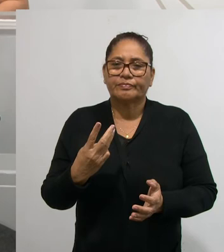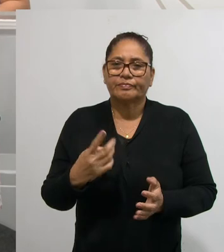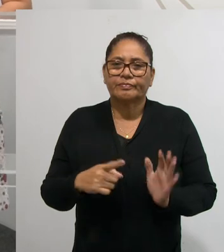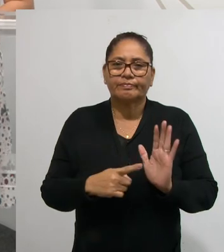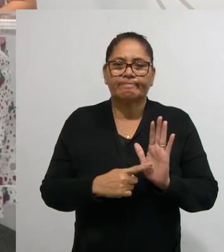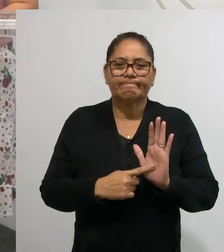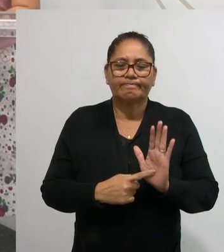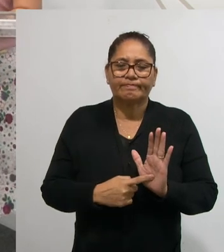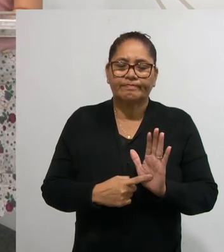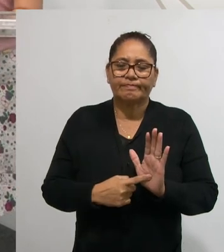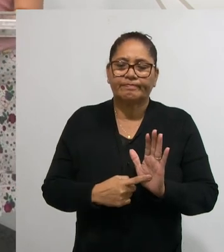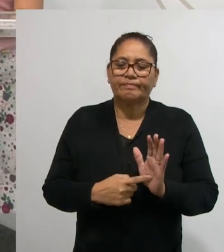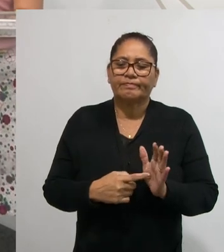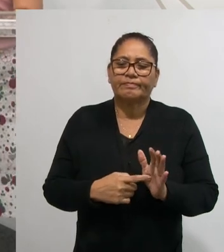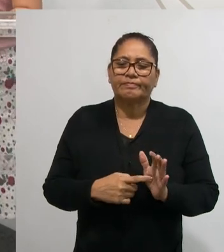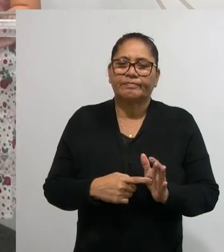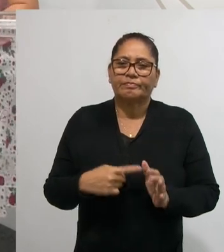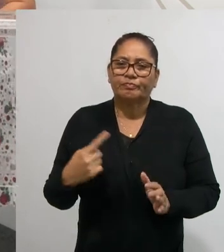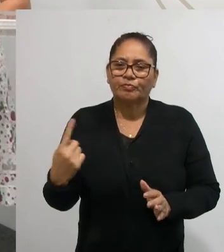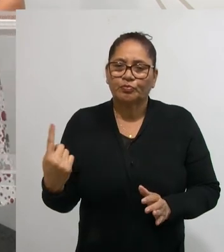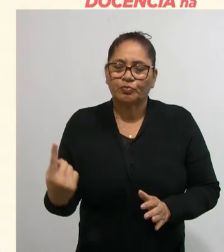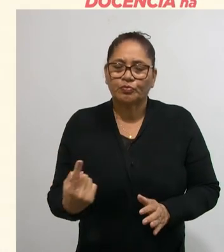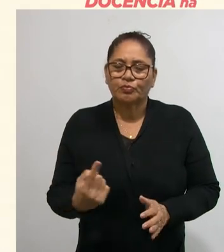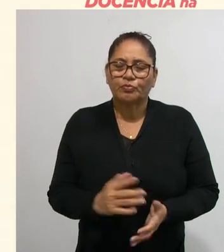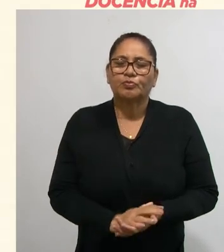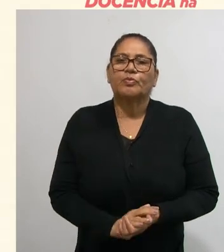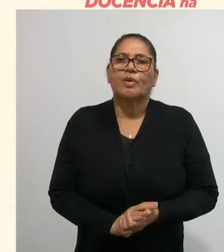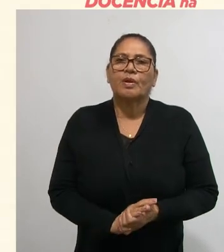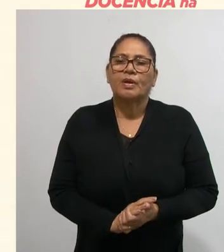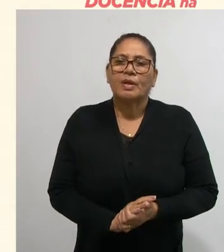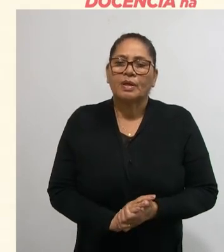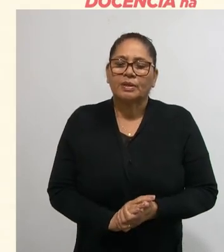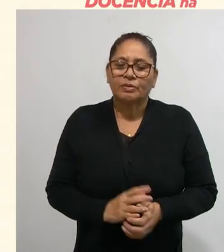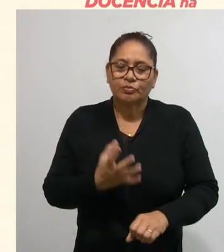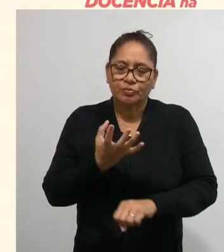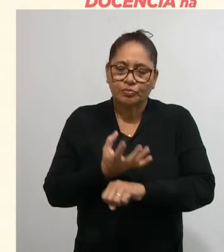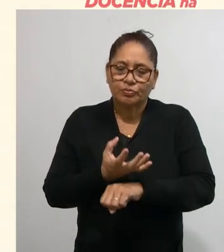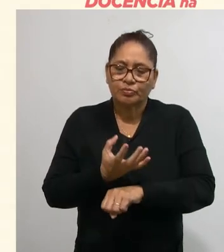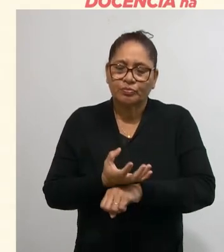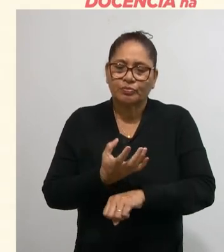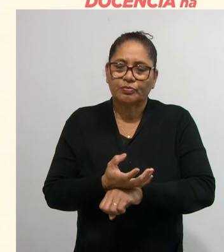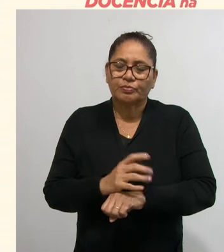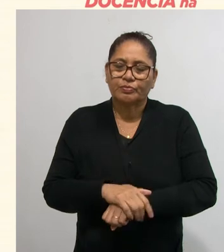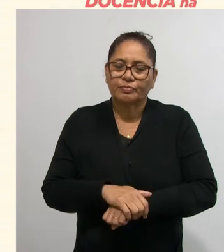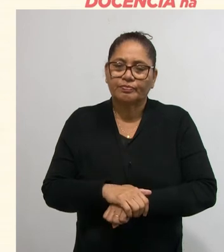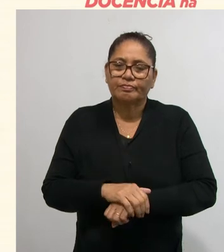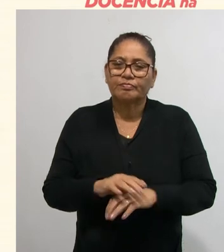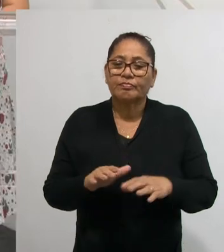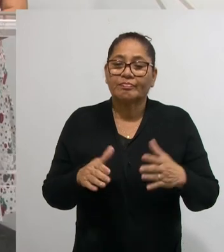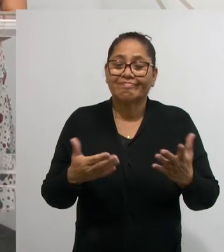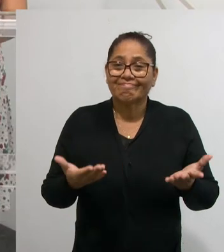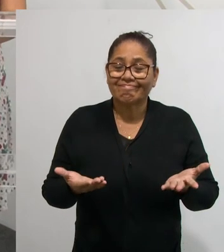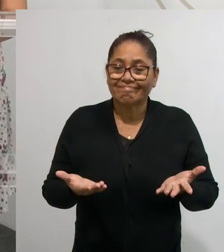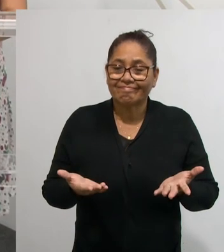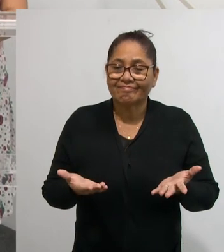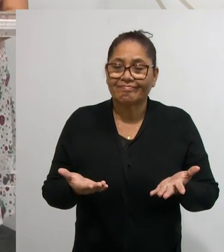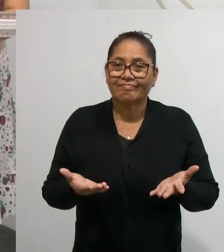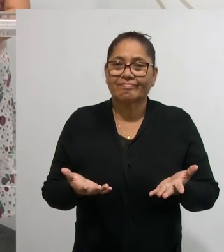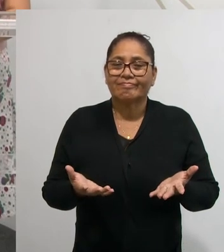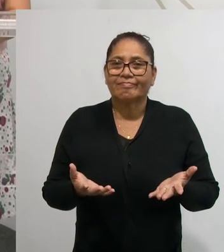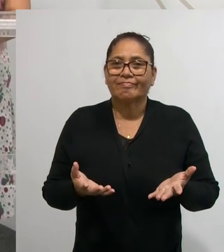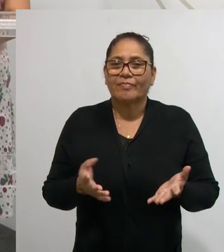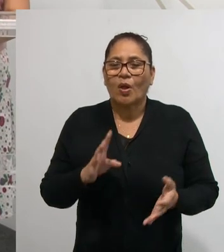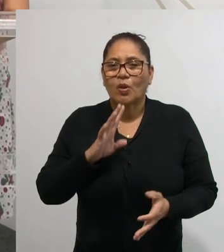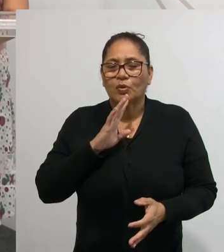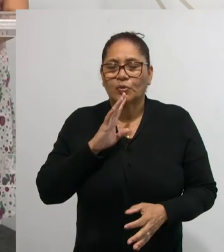estão disponíveis para vocês durante a nossa disciplina então com isso a gente